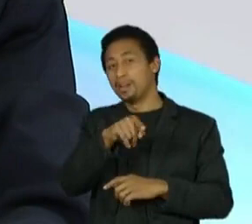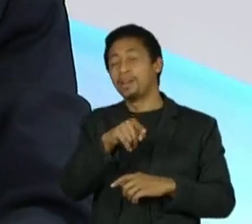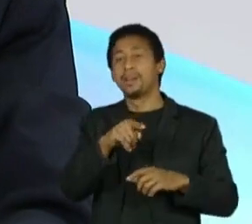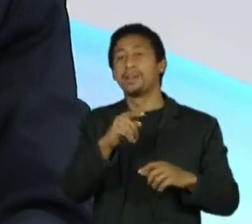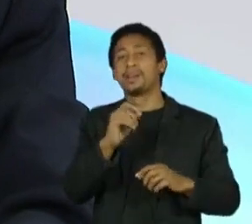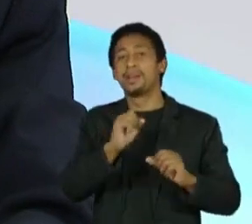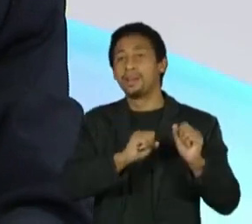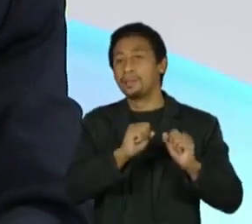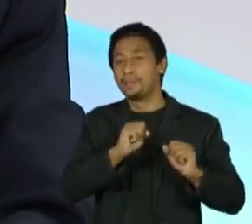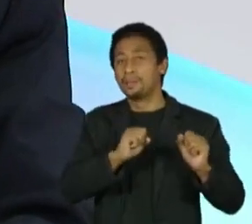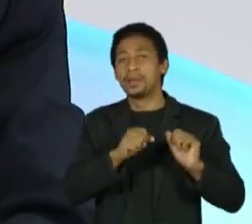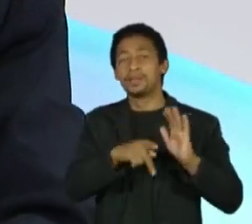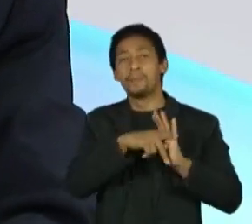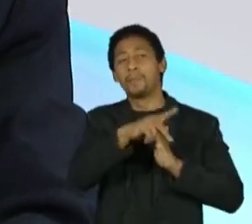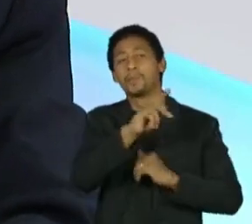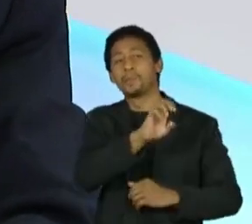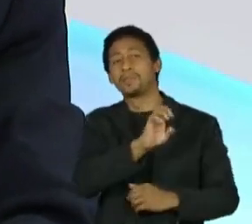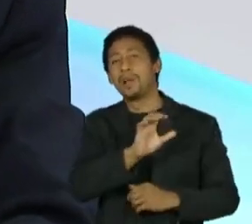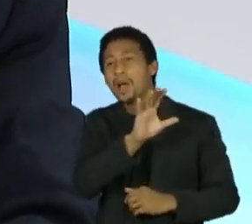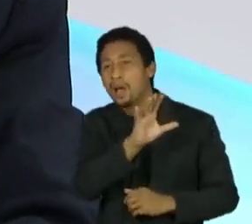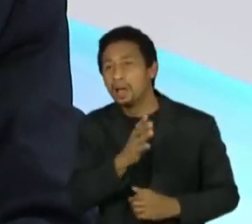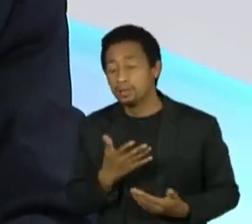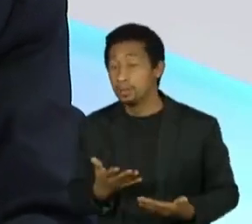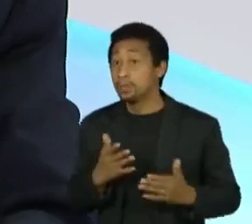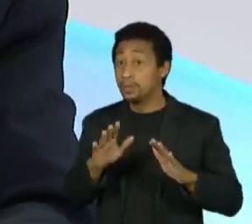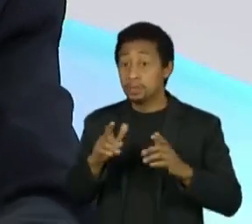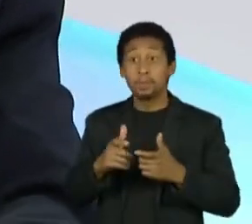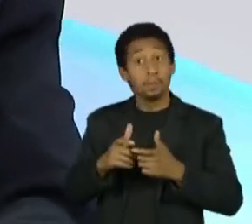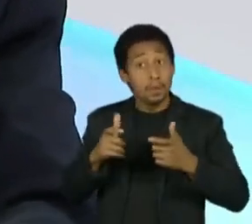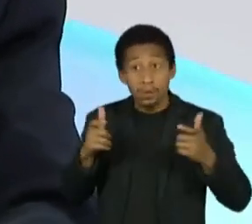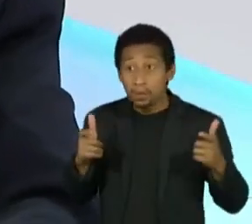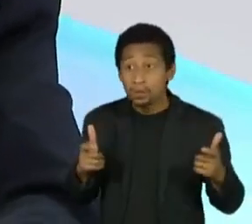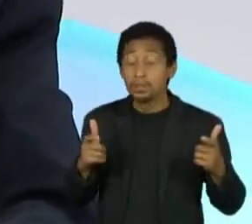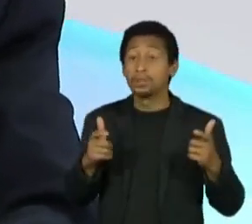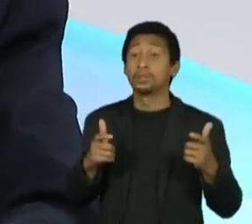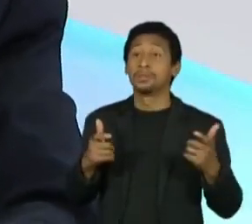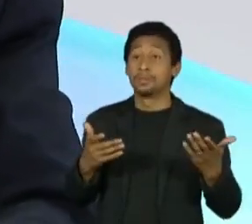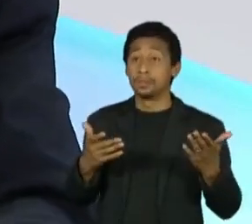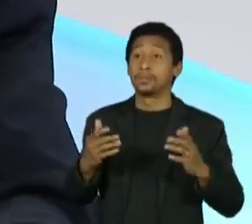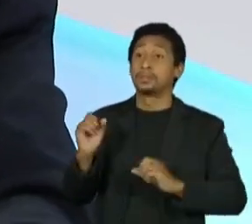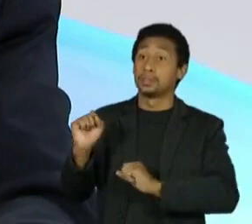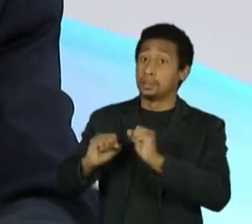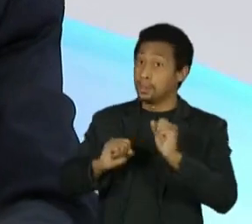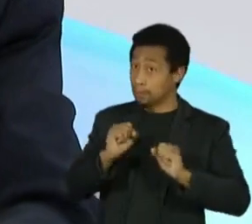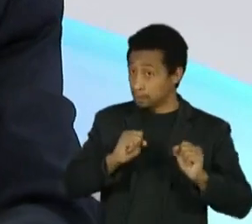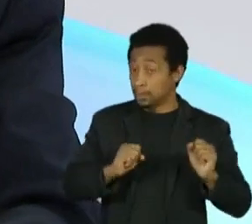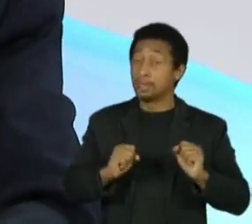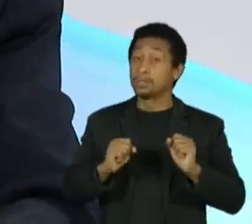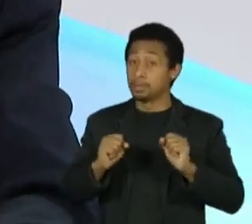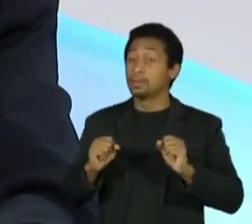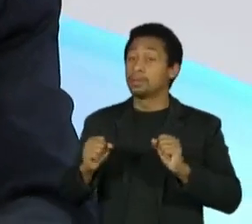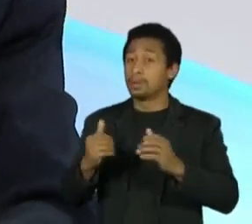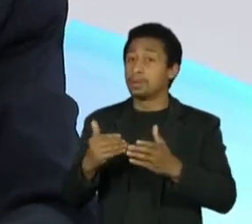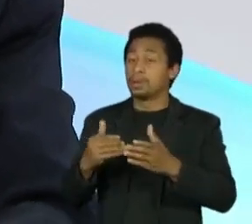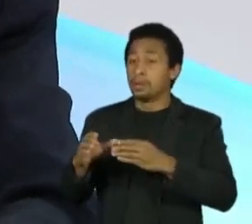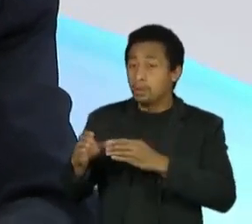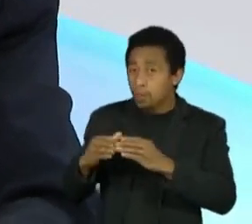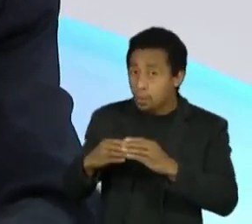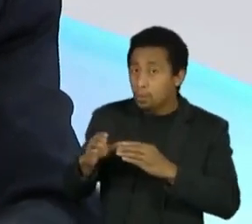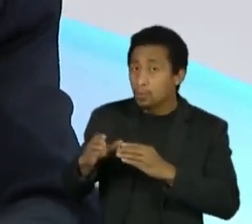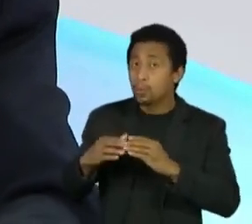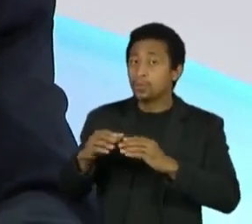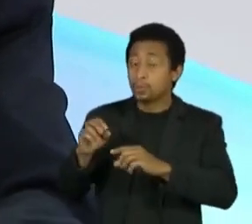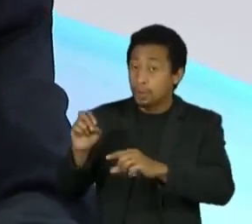nossas empresas estatais a maior parte delas tem pessoas que foram contratados para o concurso público